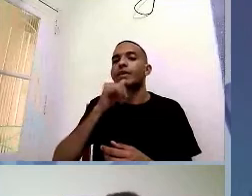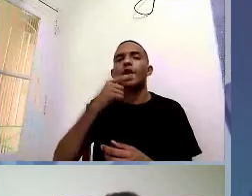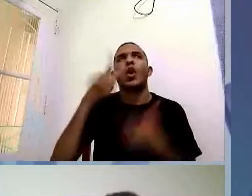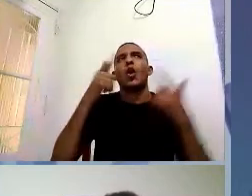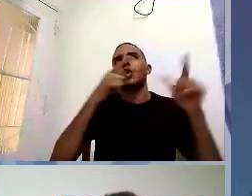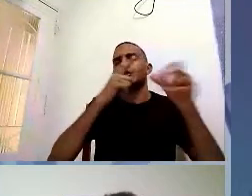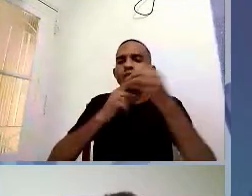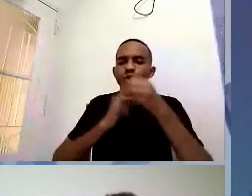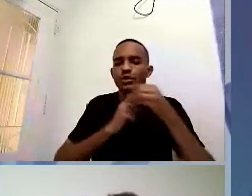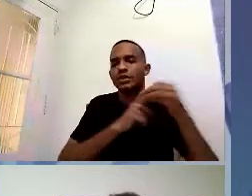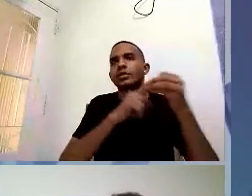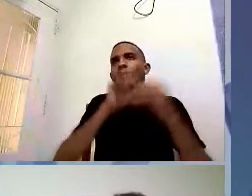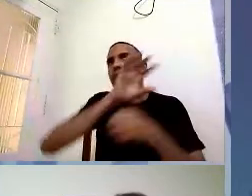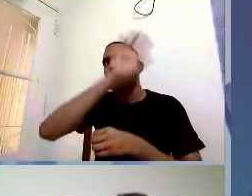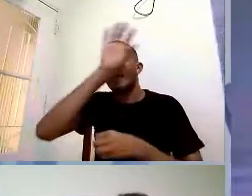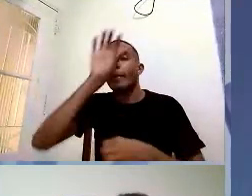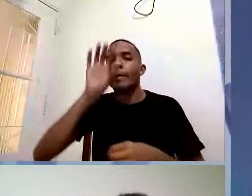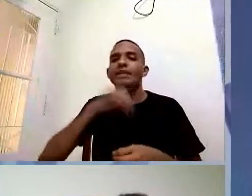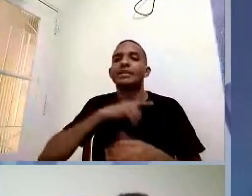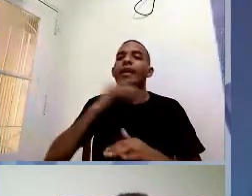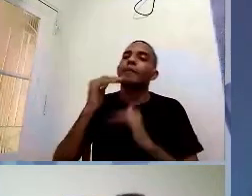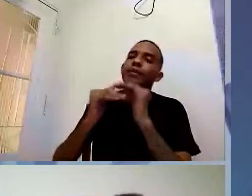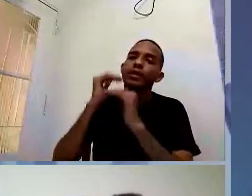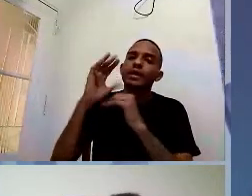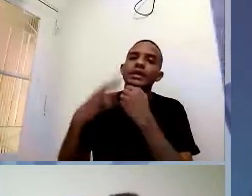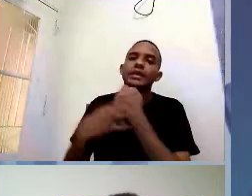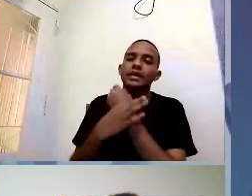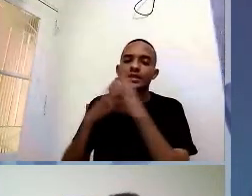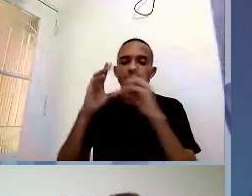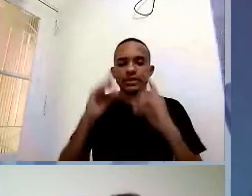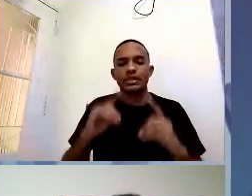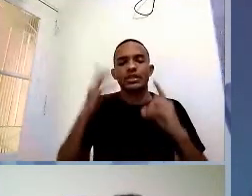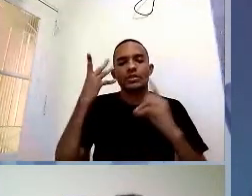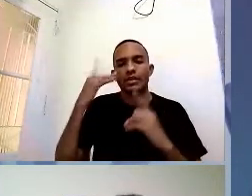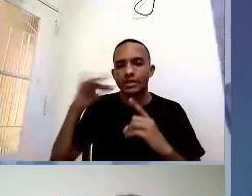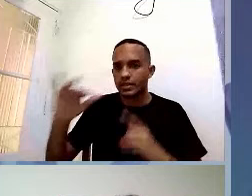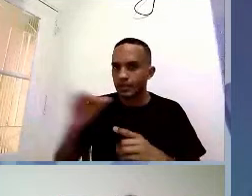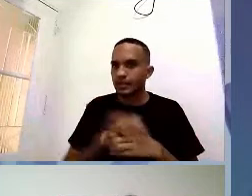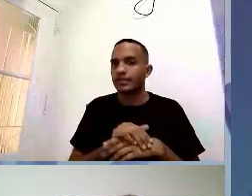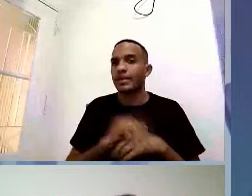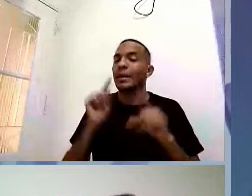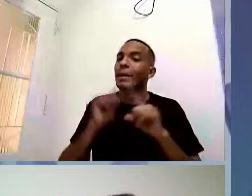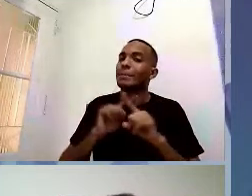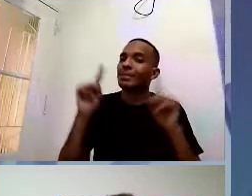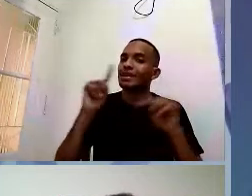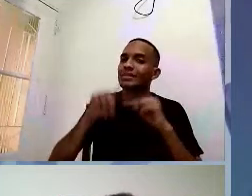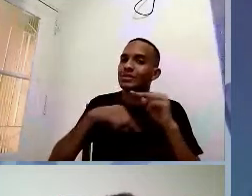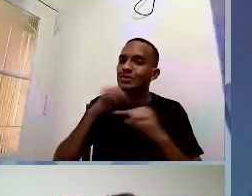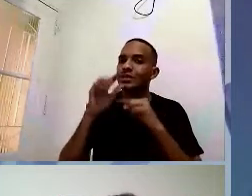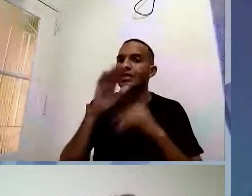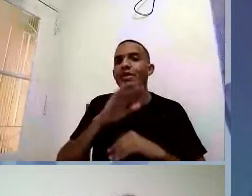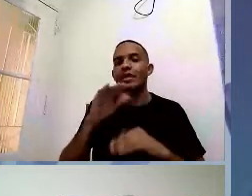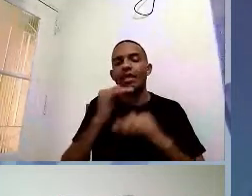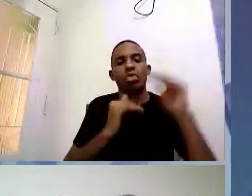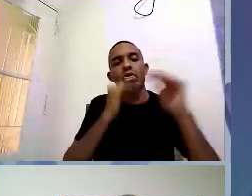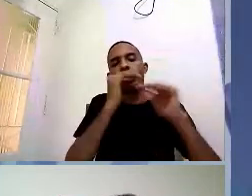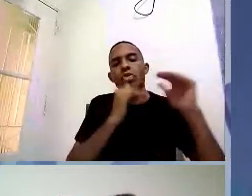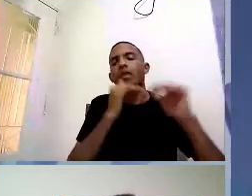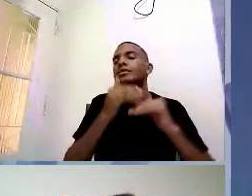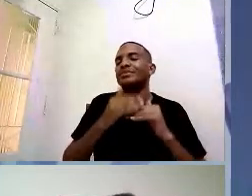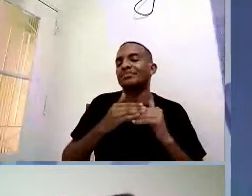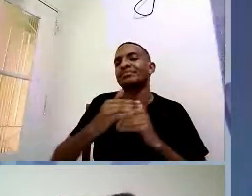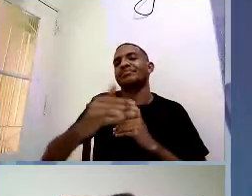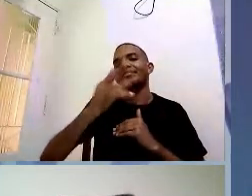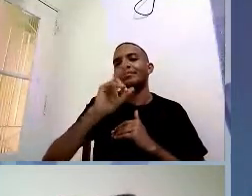municípios brasileiros, houve avanço na garantia do direito das crianças, mas a superação das desigualdades ainda é um desafio a